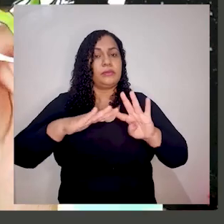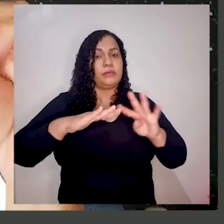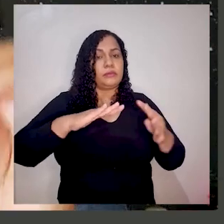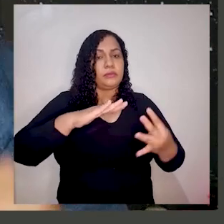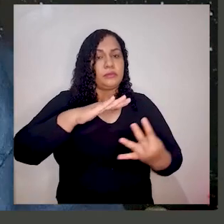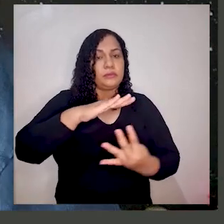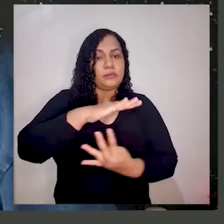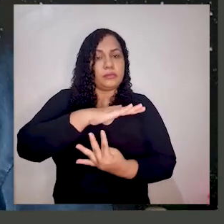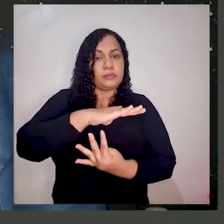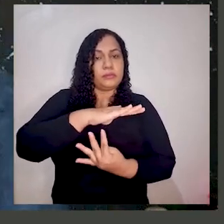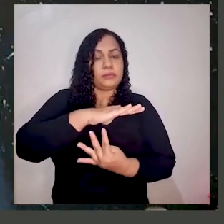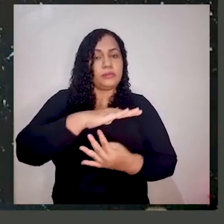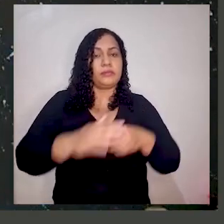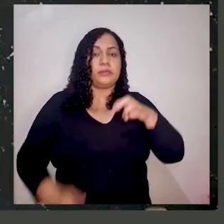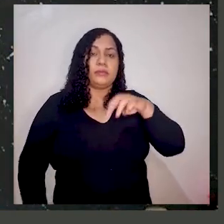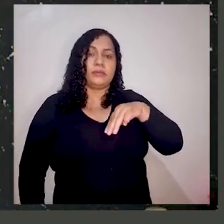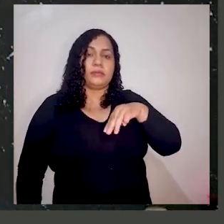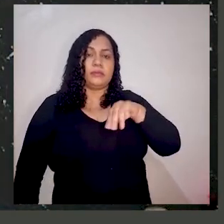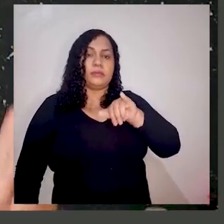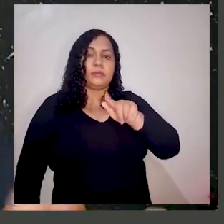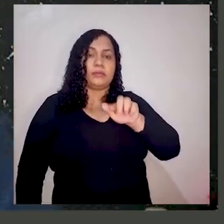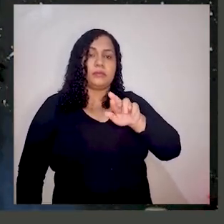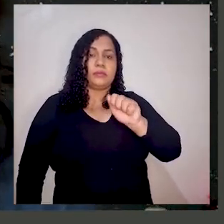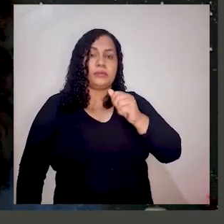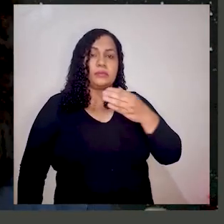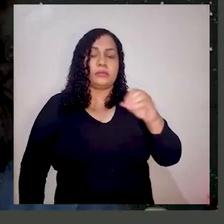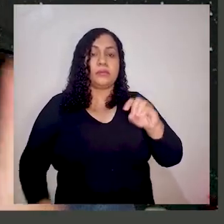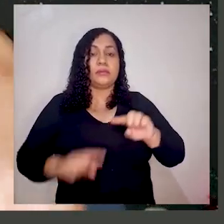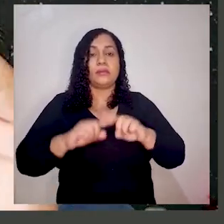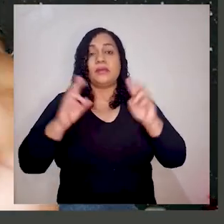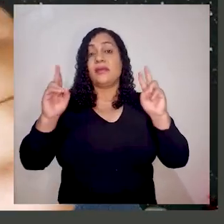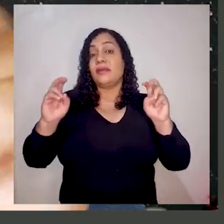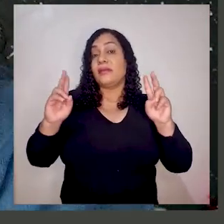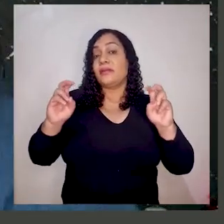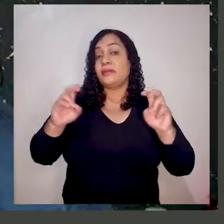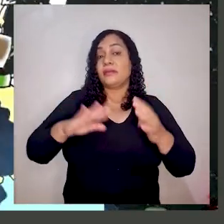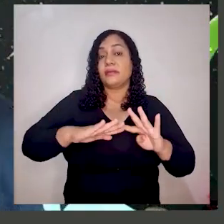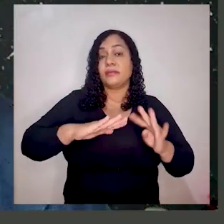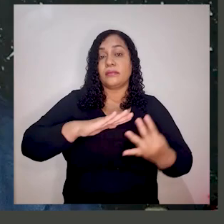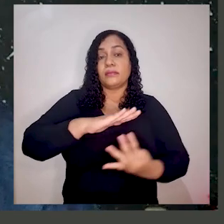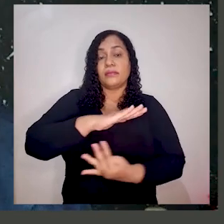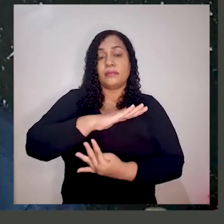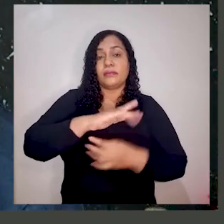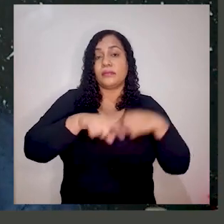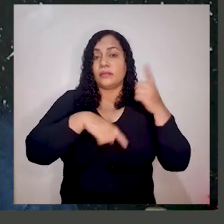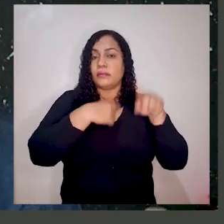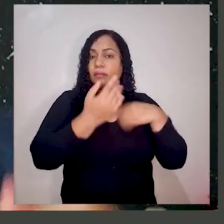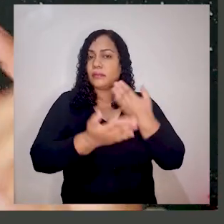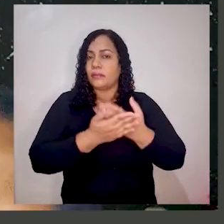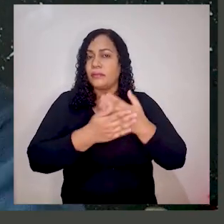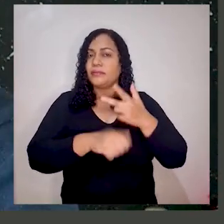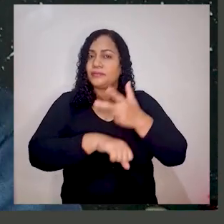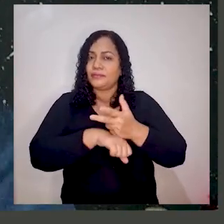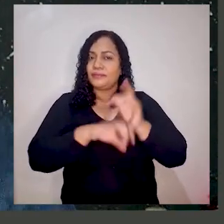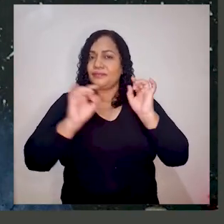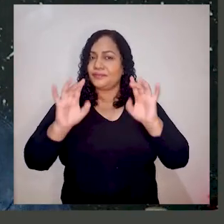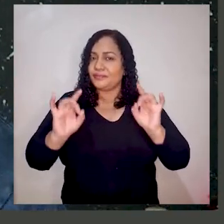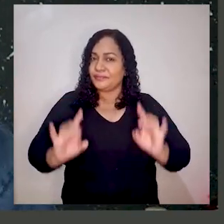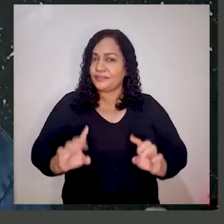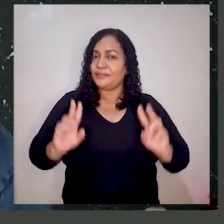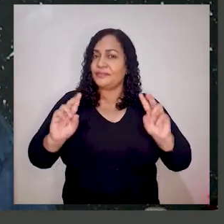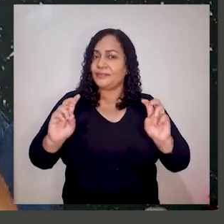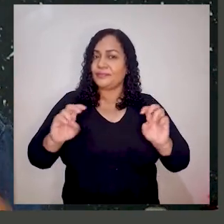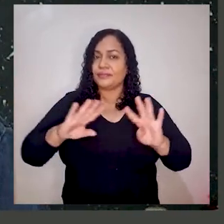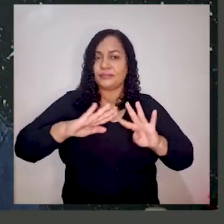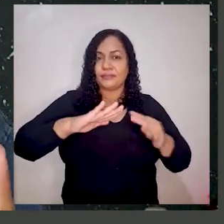à migração. Só que esse assunto de migração vai ficar para a próxima aula que eu vou gravar, especialmente para vocês,